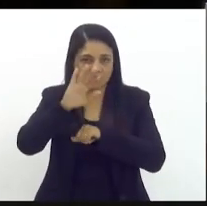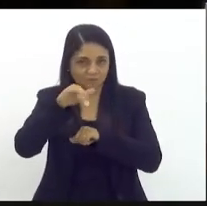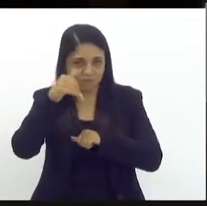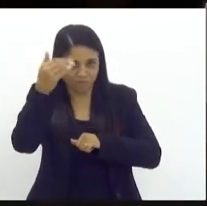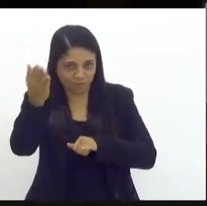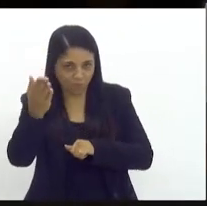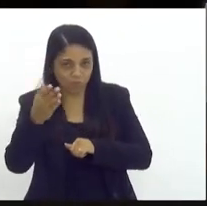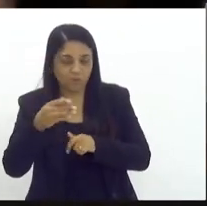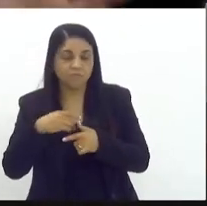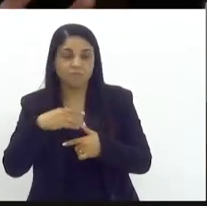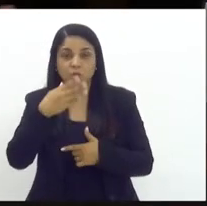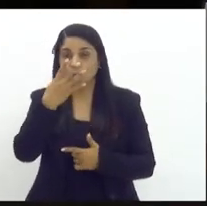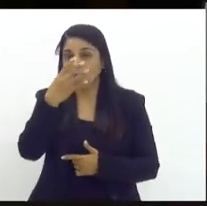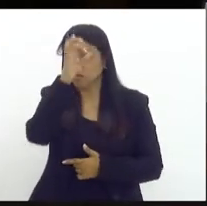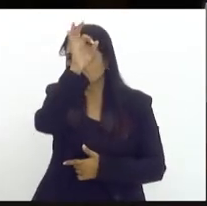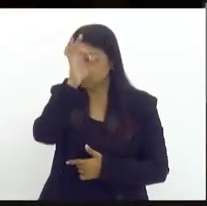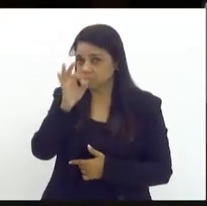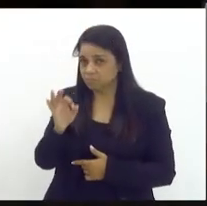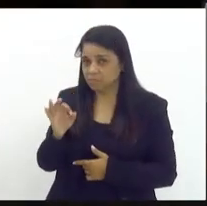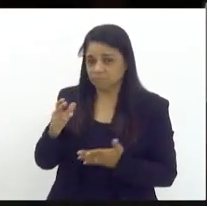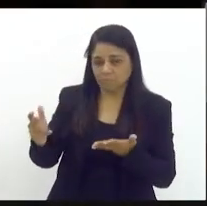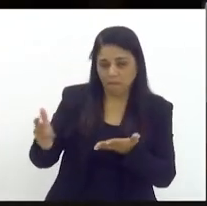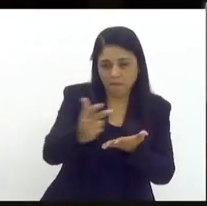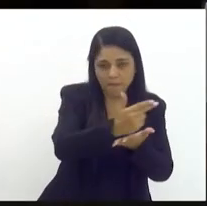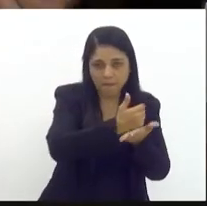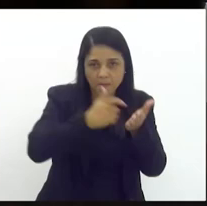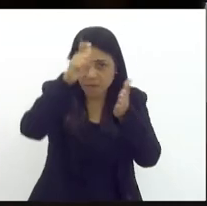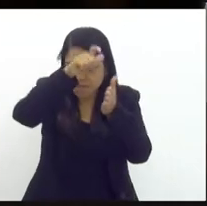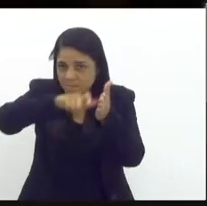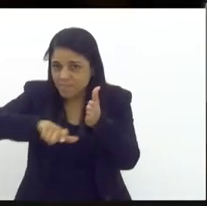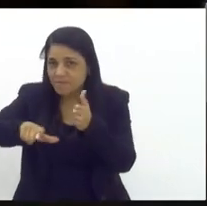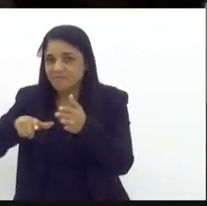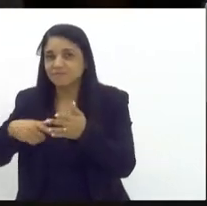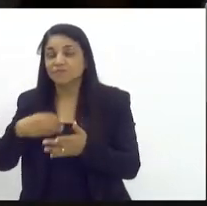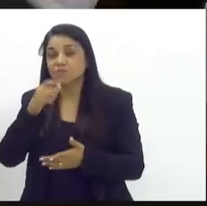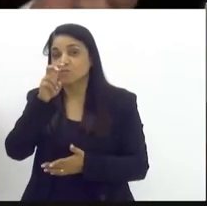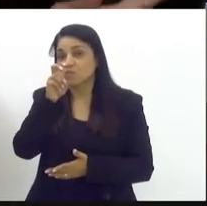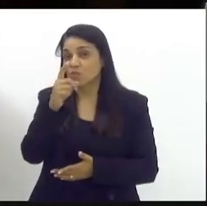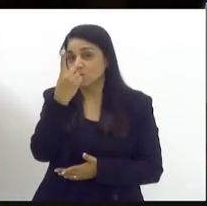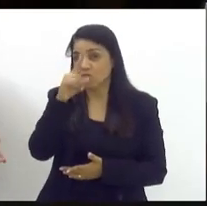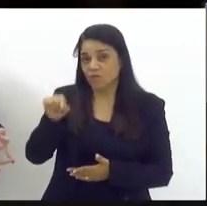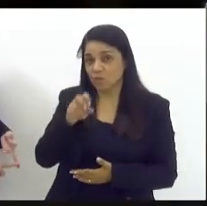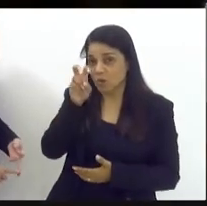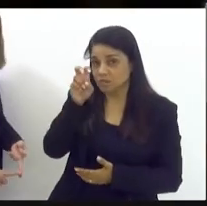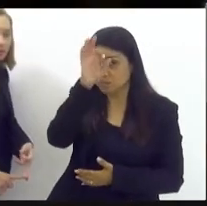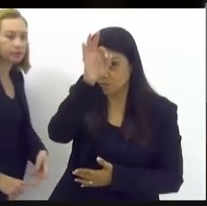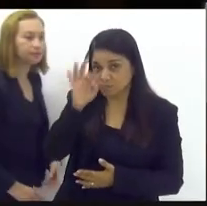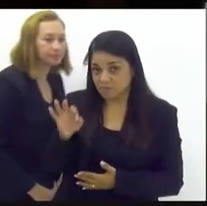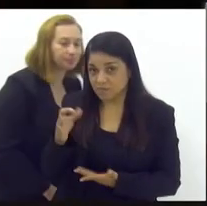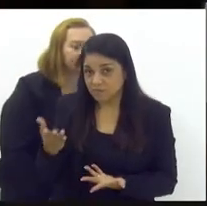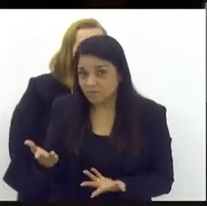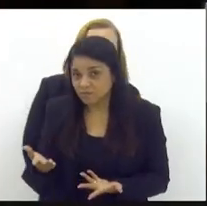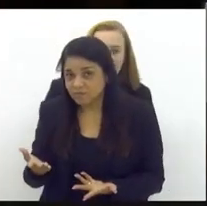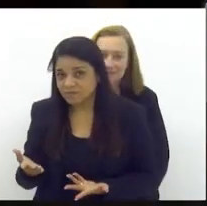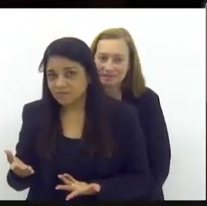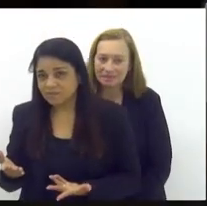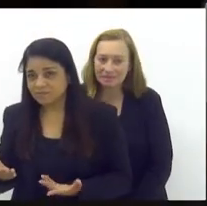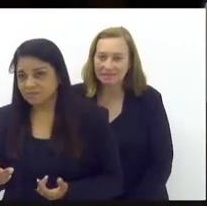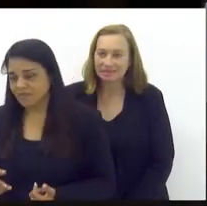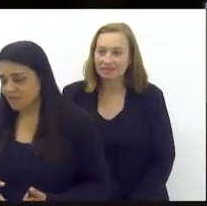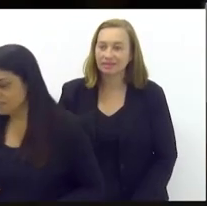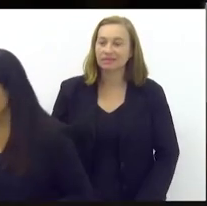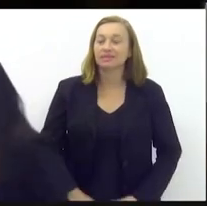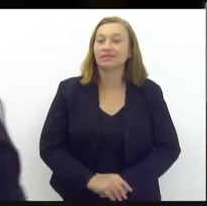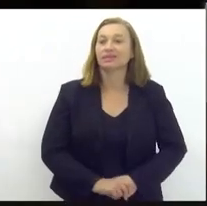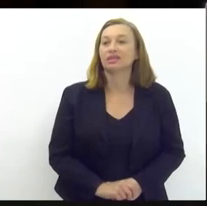4% da nossa da nossa carga é imposto direto se você tiver 1,5 não tem país no mundo e para não dizer que eu falei mal